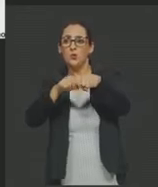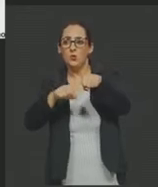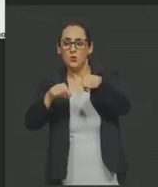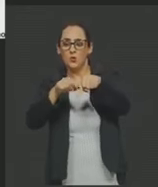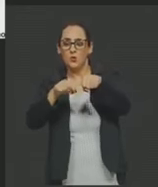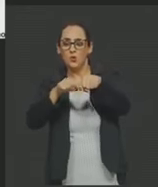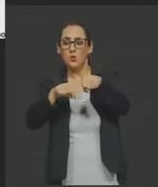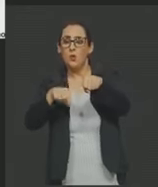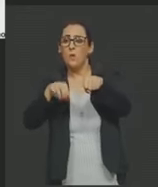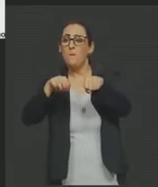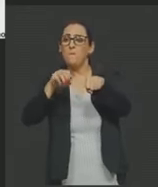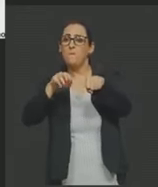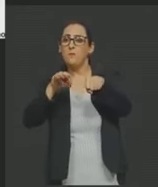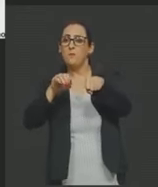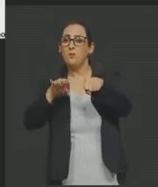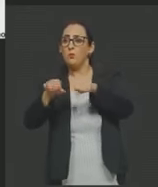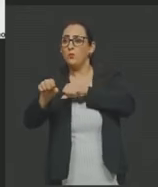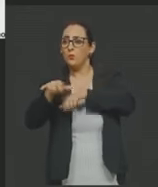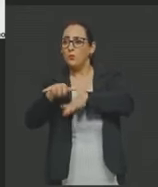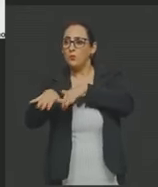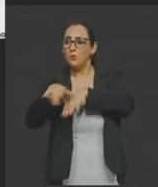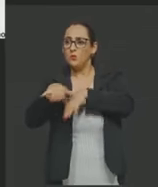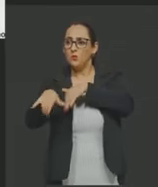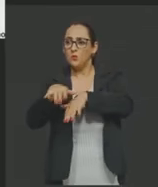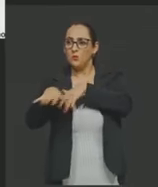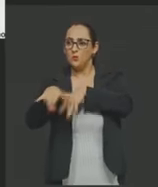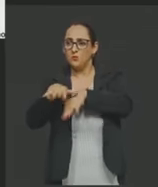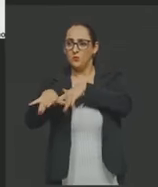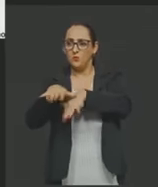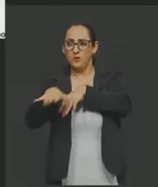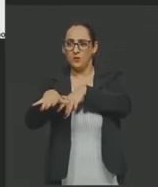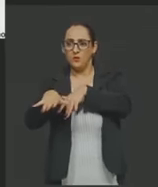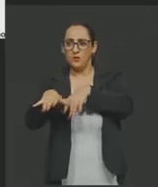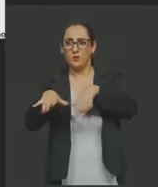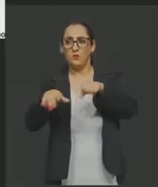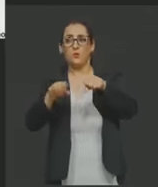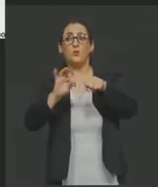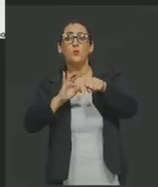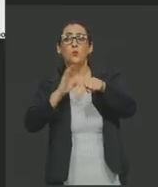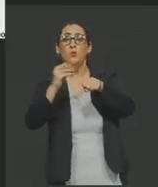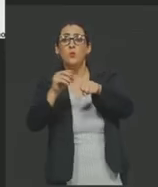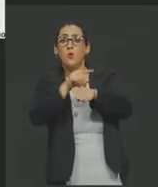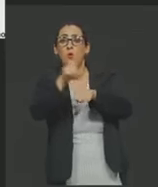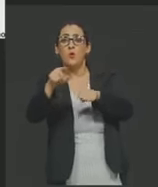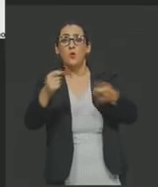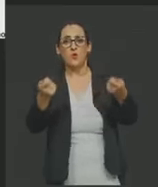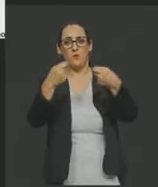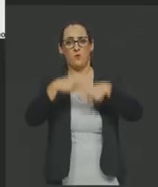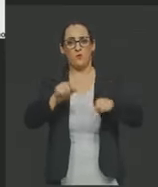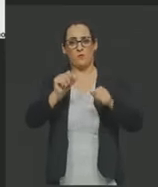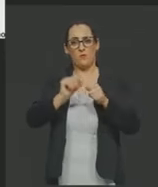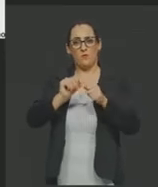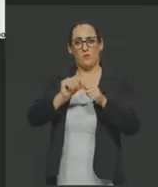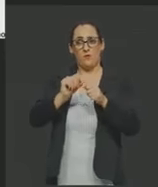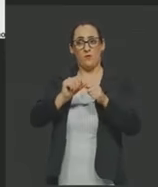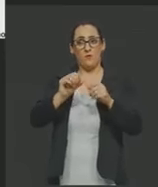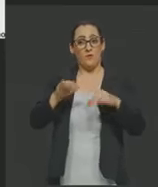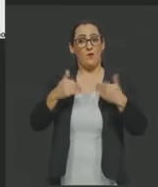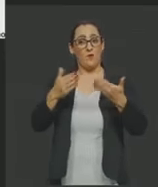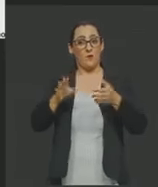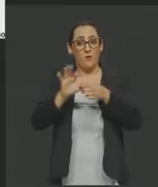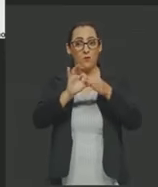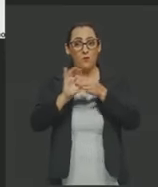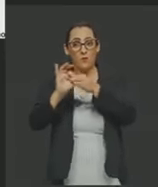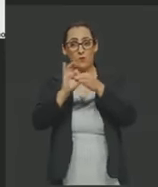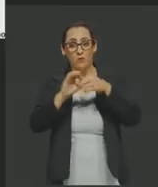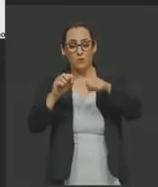temos raiz motora, que vai passar aí o impulso para poder você fazer, então, o movimento, tá? Então, ele está interligado aí com o